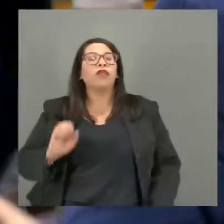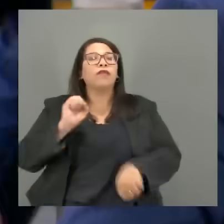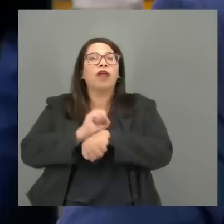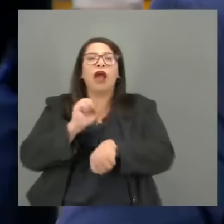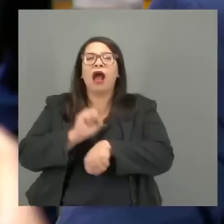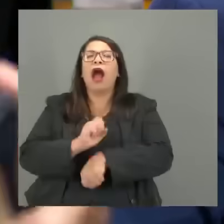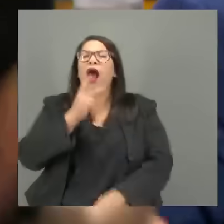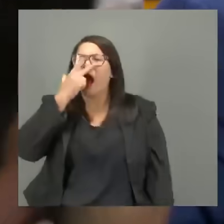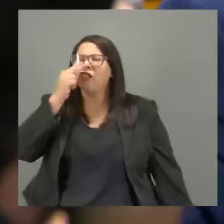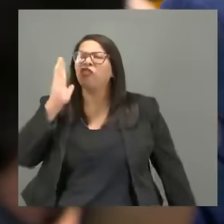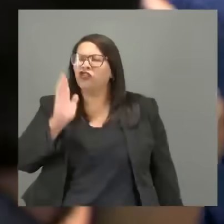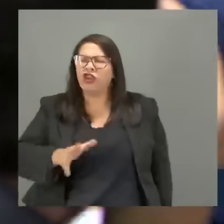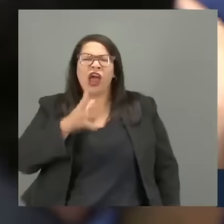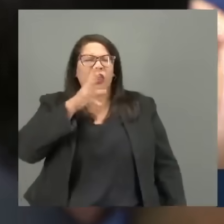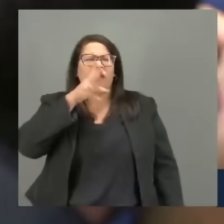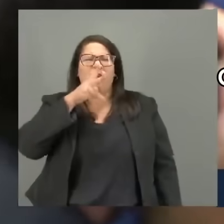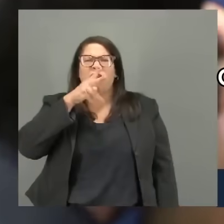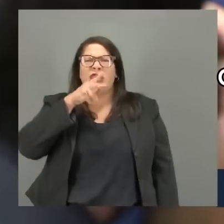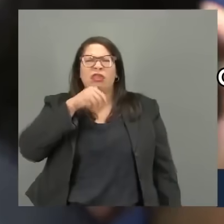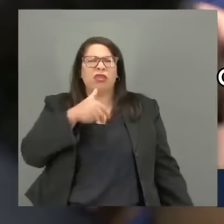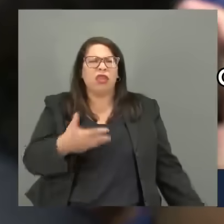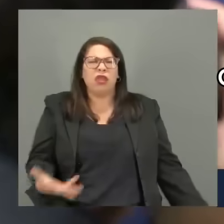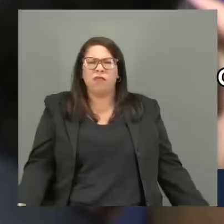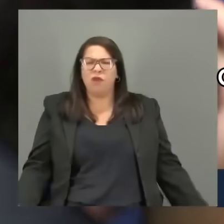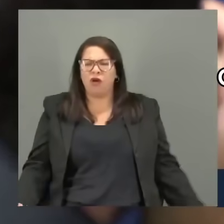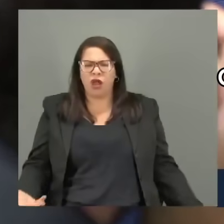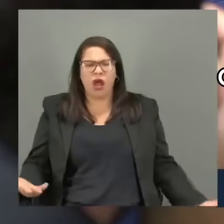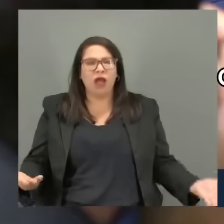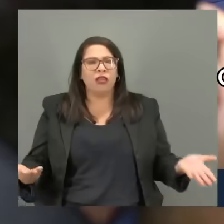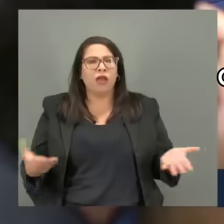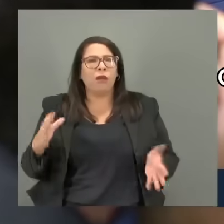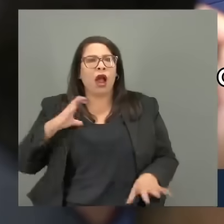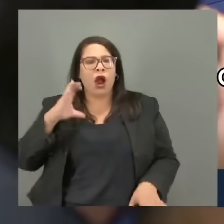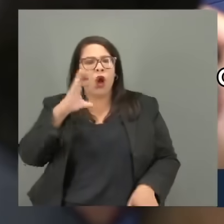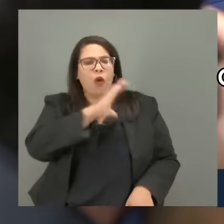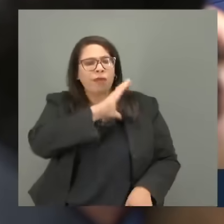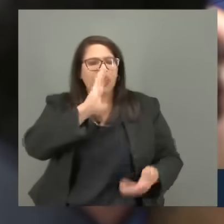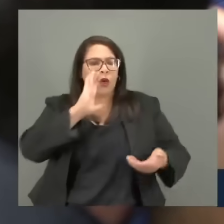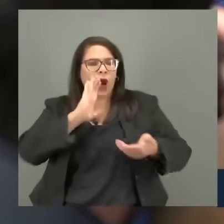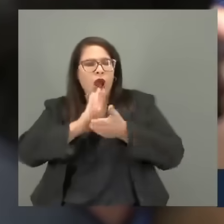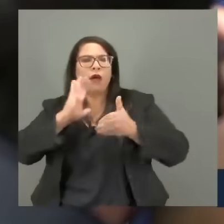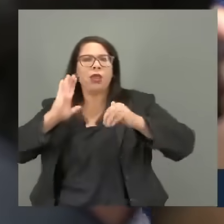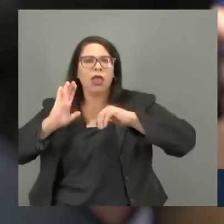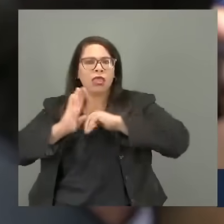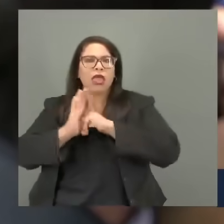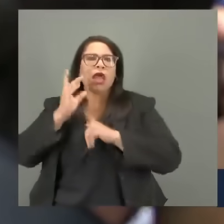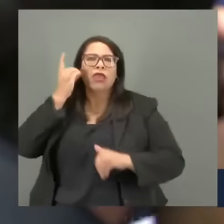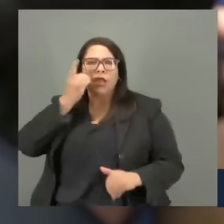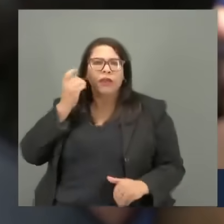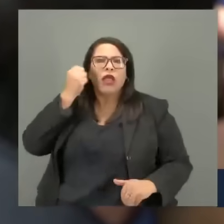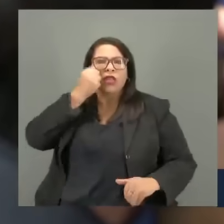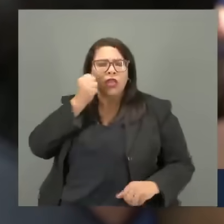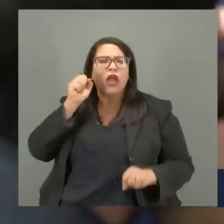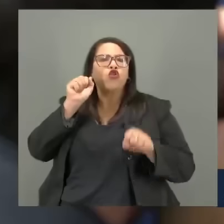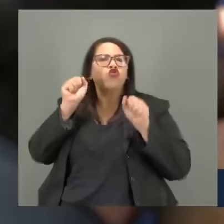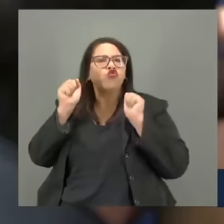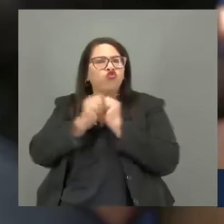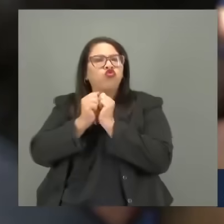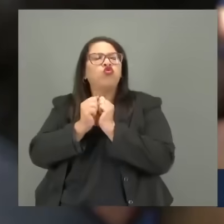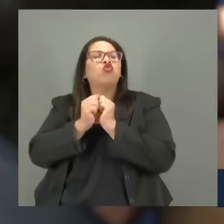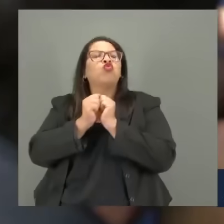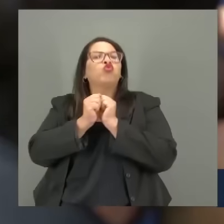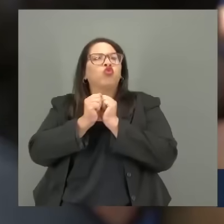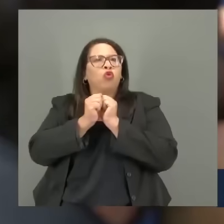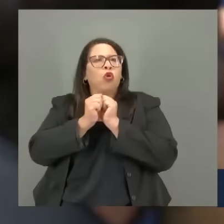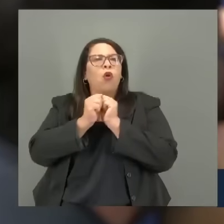muito a instalação dessa comissão parlamentar de inquérito, deputada Bia, porque